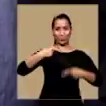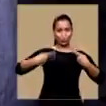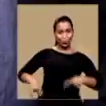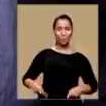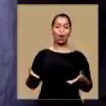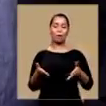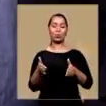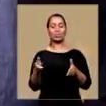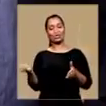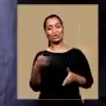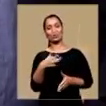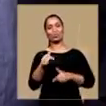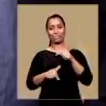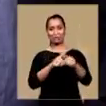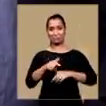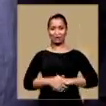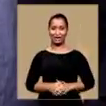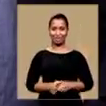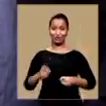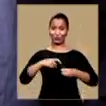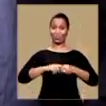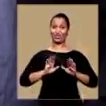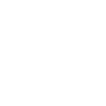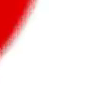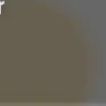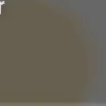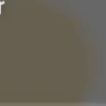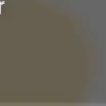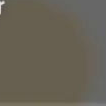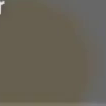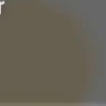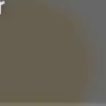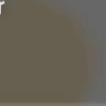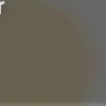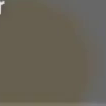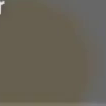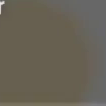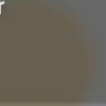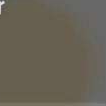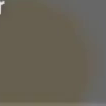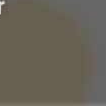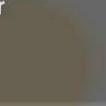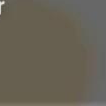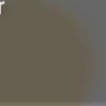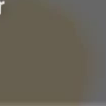comportamento diante desse novo cenário. Não saia daí, a gente volta já já.